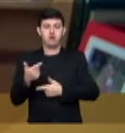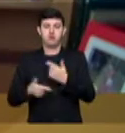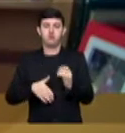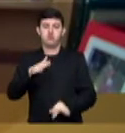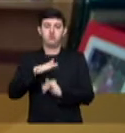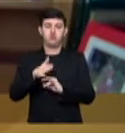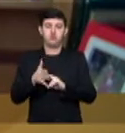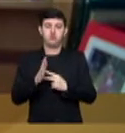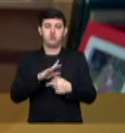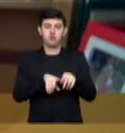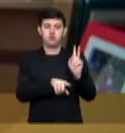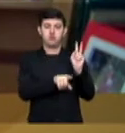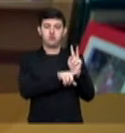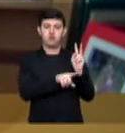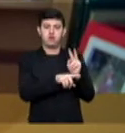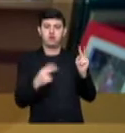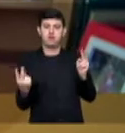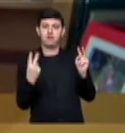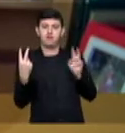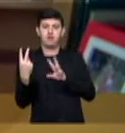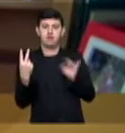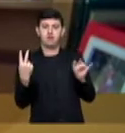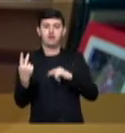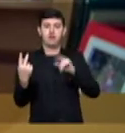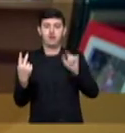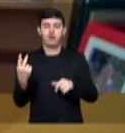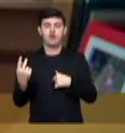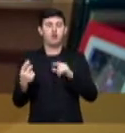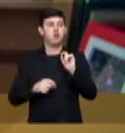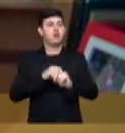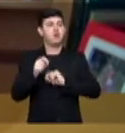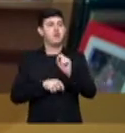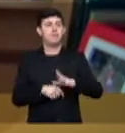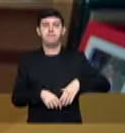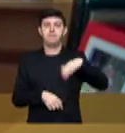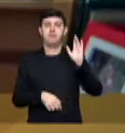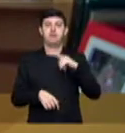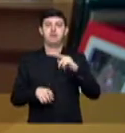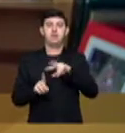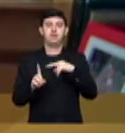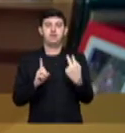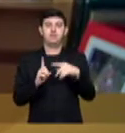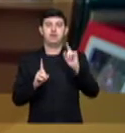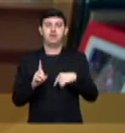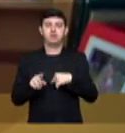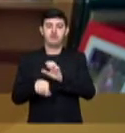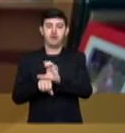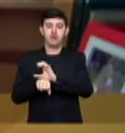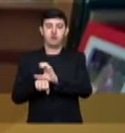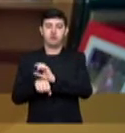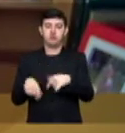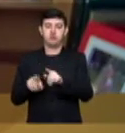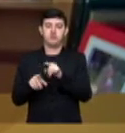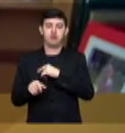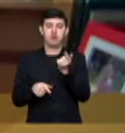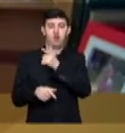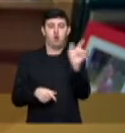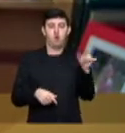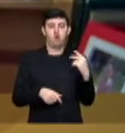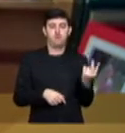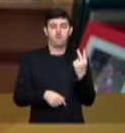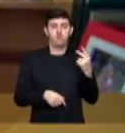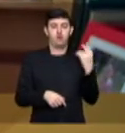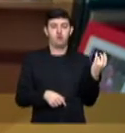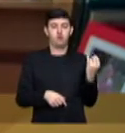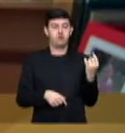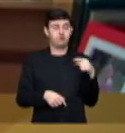destes valores, né, que são, sim, maiores na perspectiva constitucional que outros valores importantes,